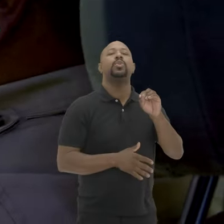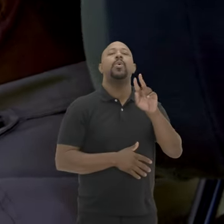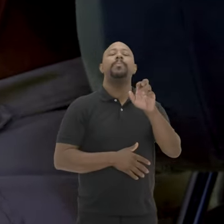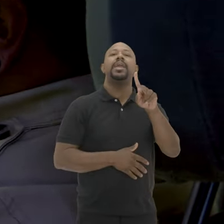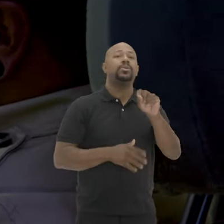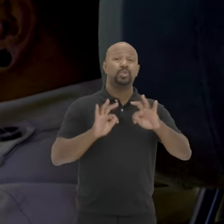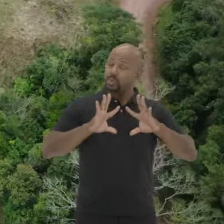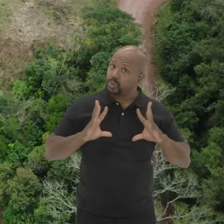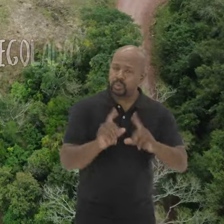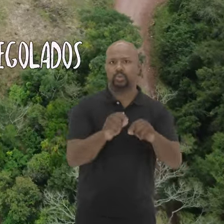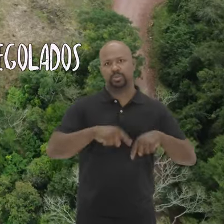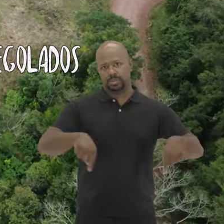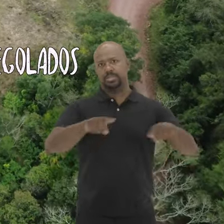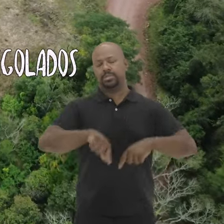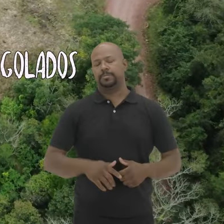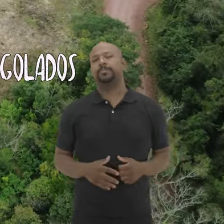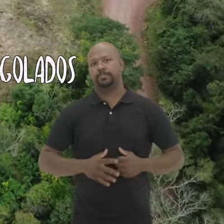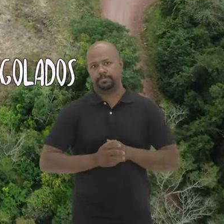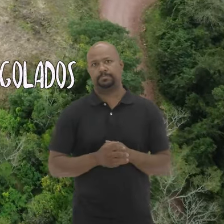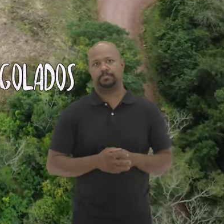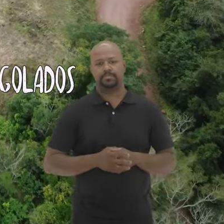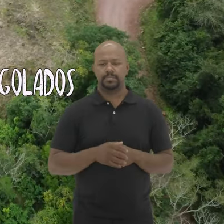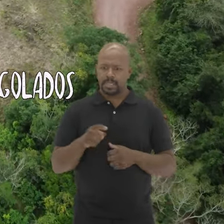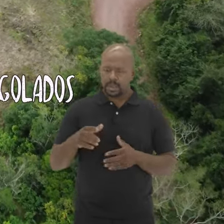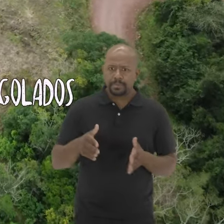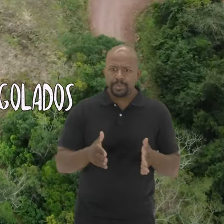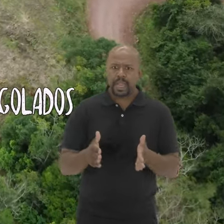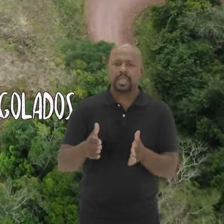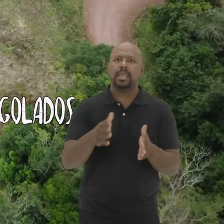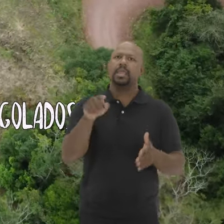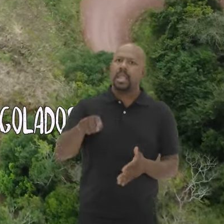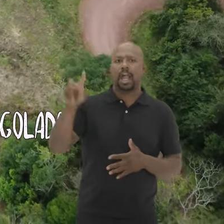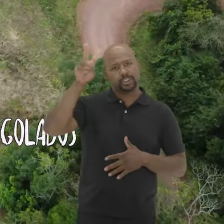a estrada é tudo então em letras brancas Cruz dos degolados